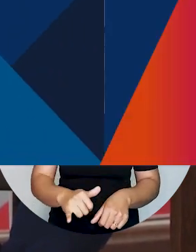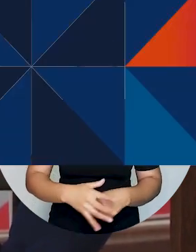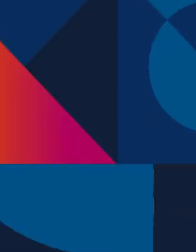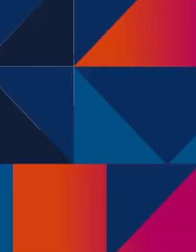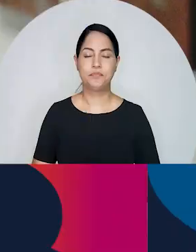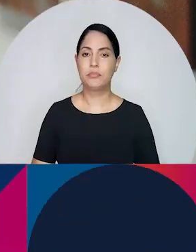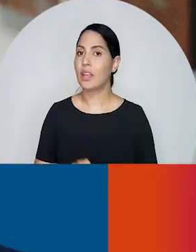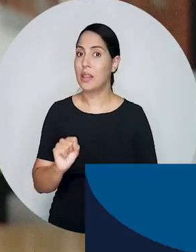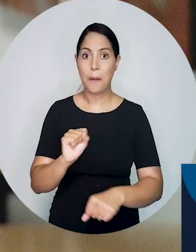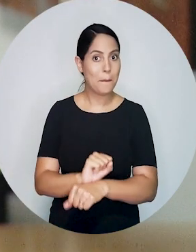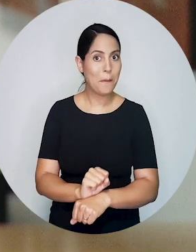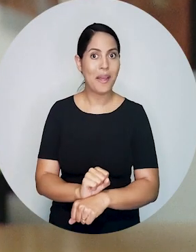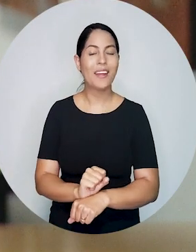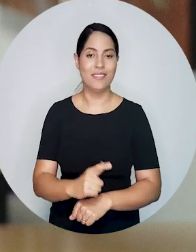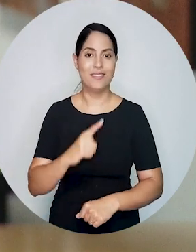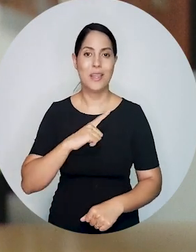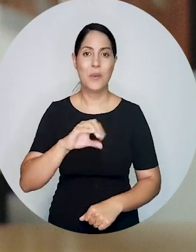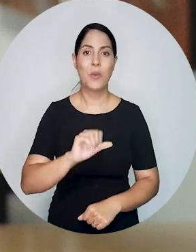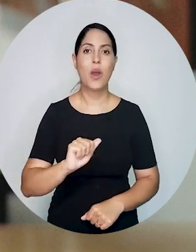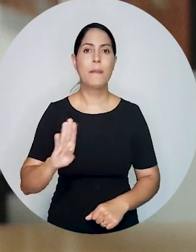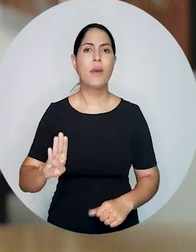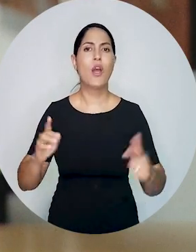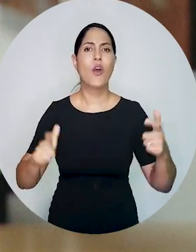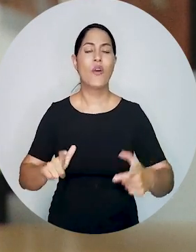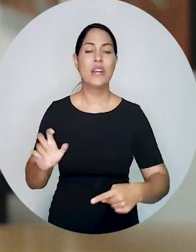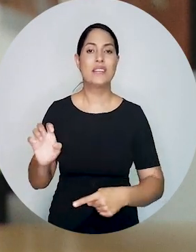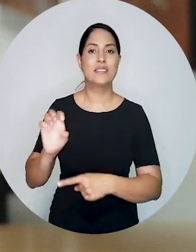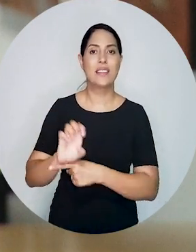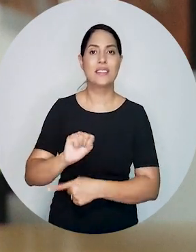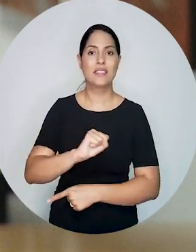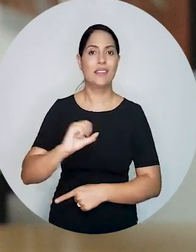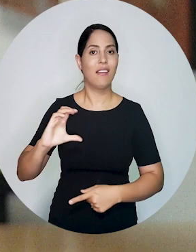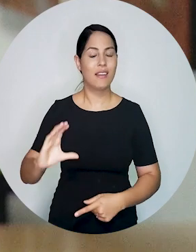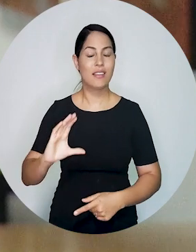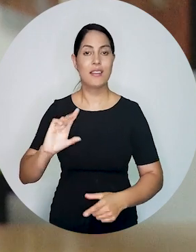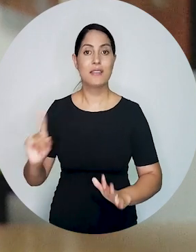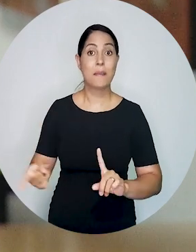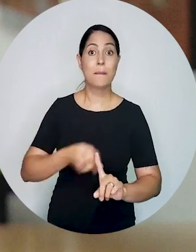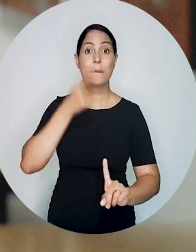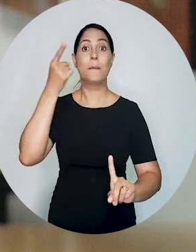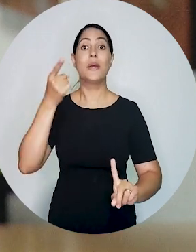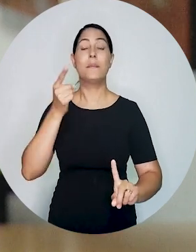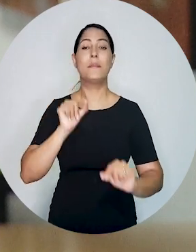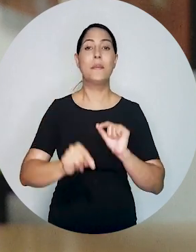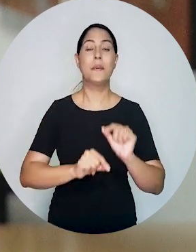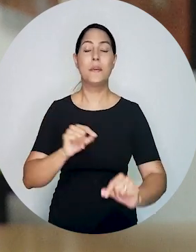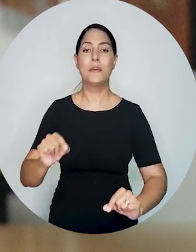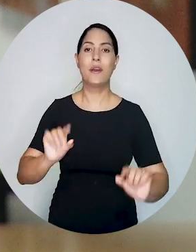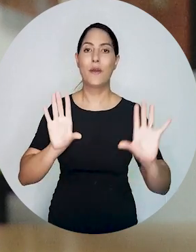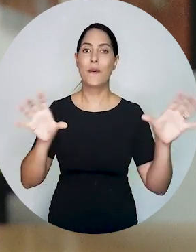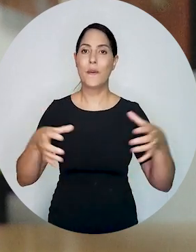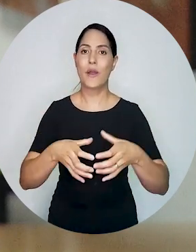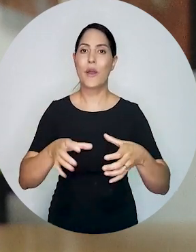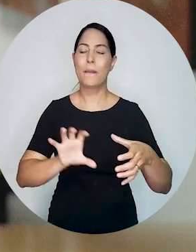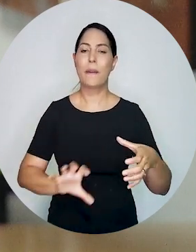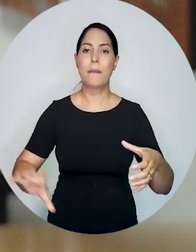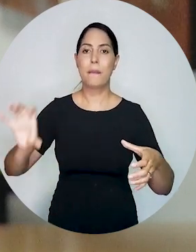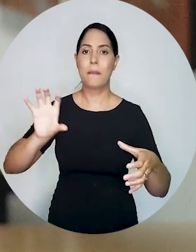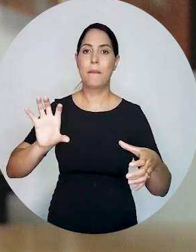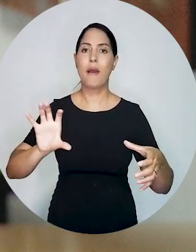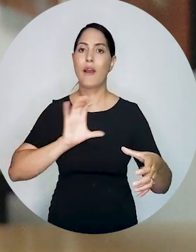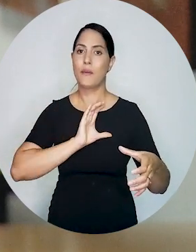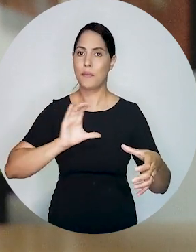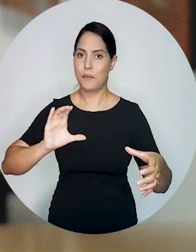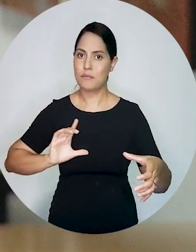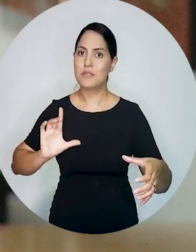tudo. E não para por aí. A seccional da OAB em Santa Catarina realizou ainda o primeiro encontro estadual das